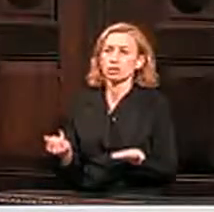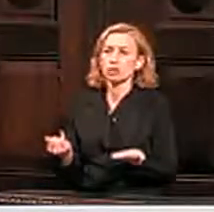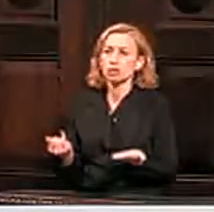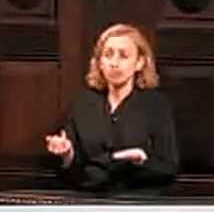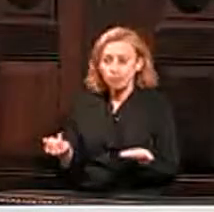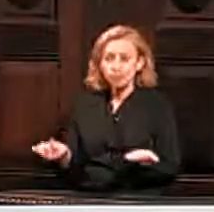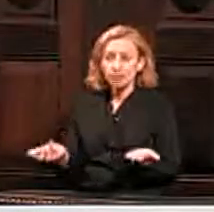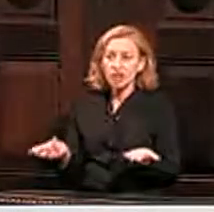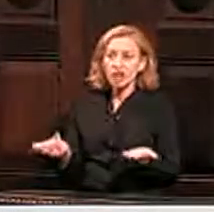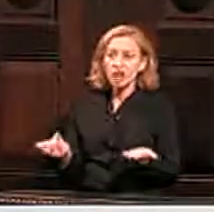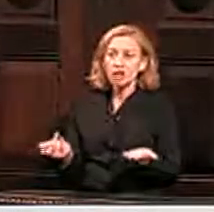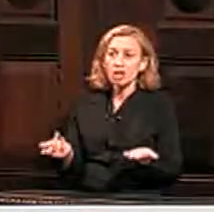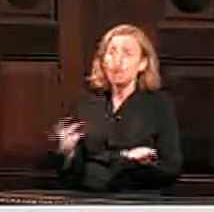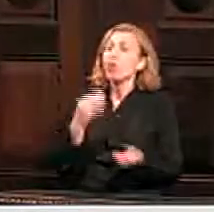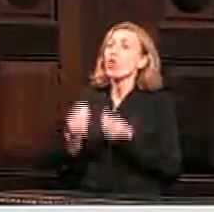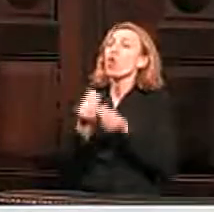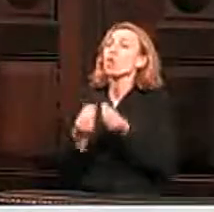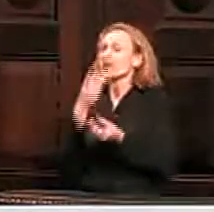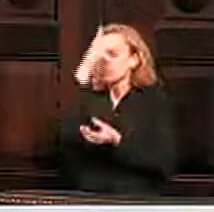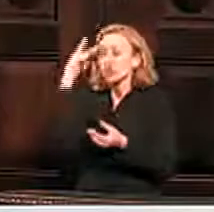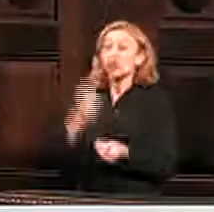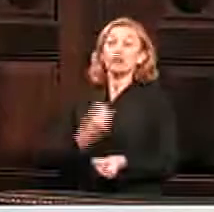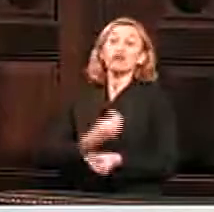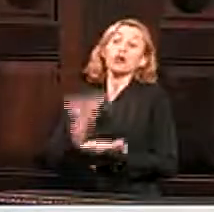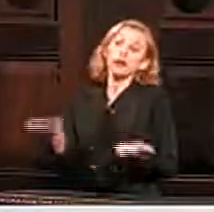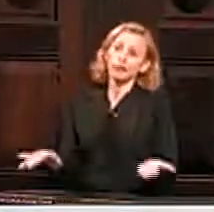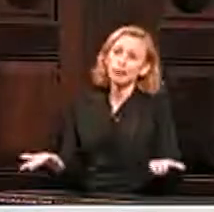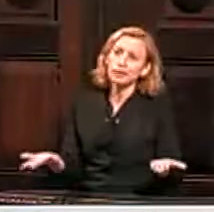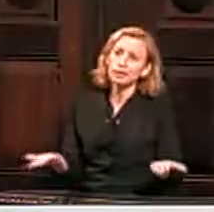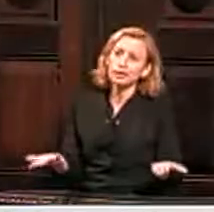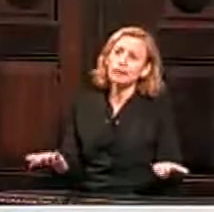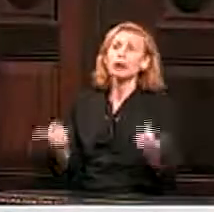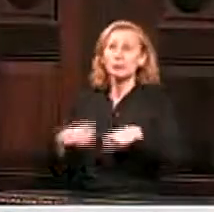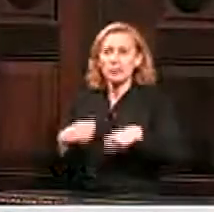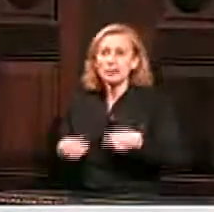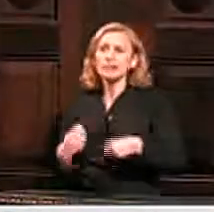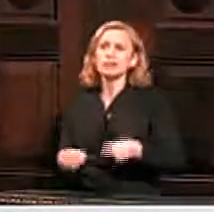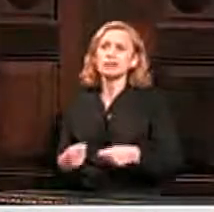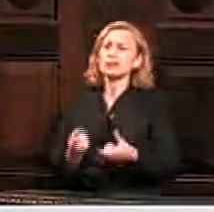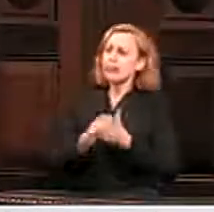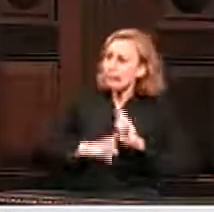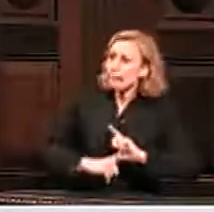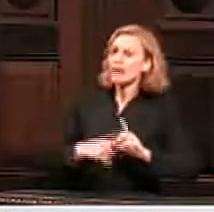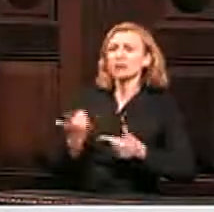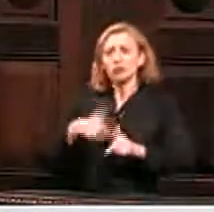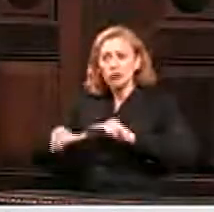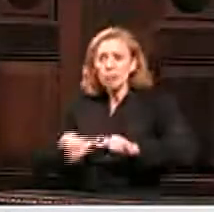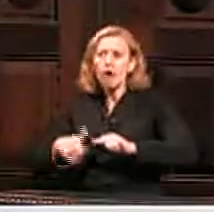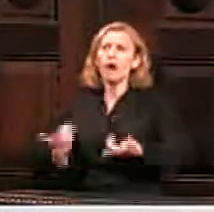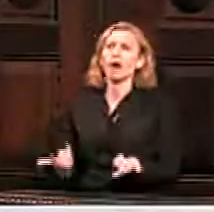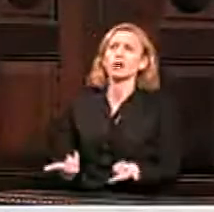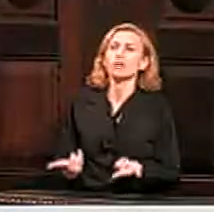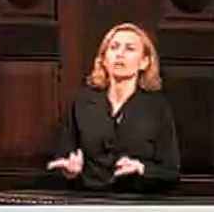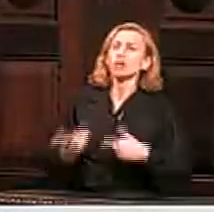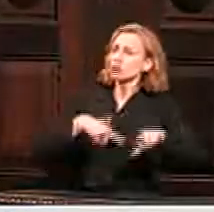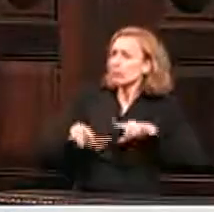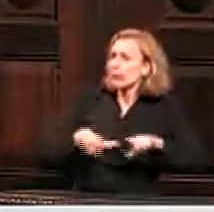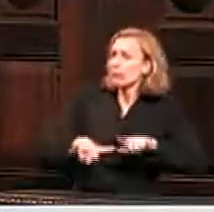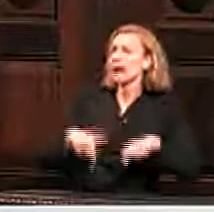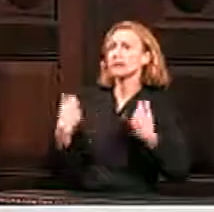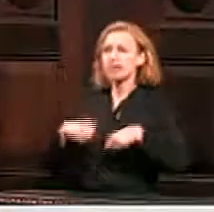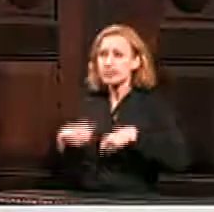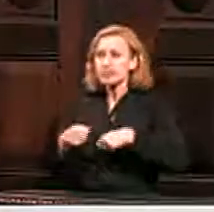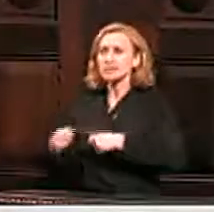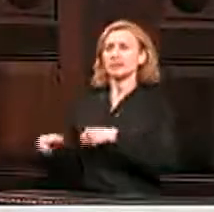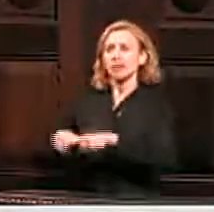a sua sobrevivência, porque depende inclusive do seu trabalho. O seu trabalho requer ser